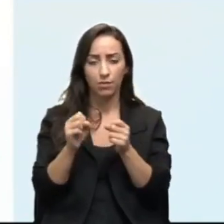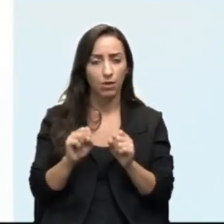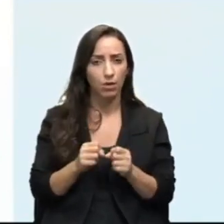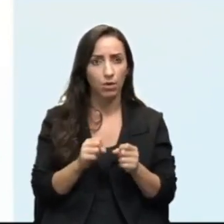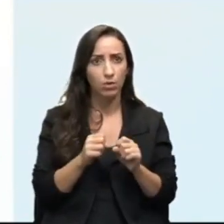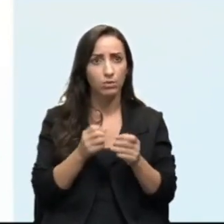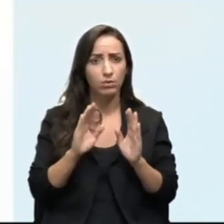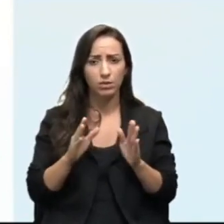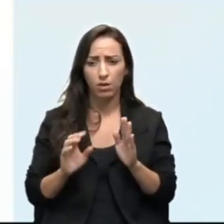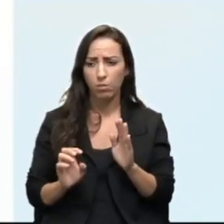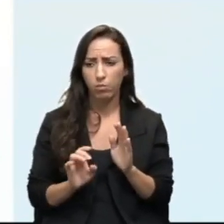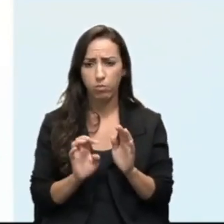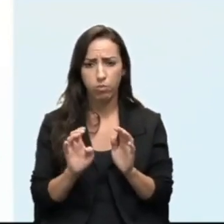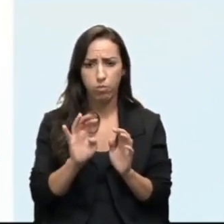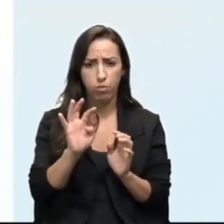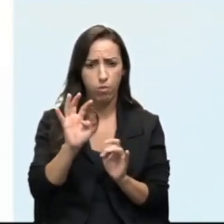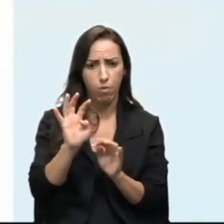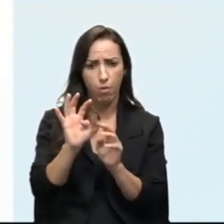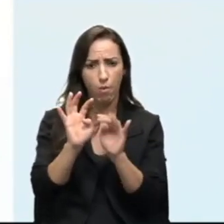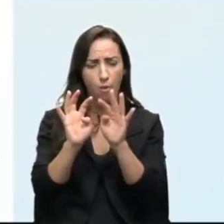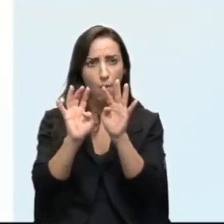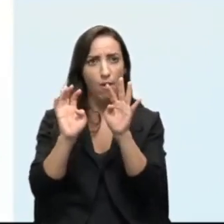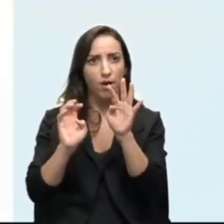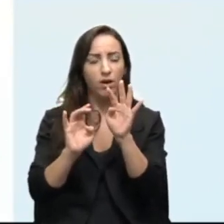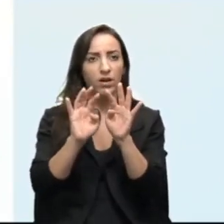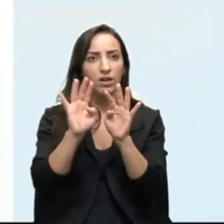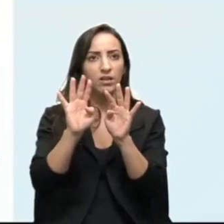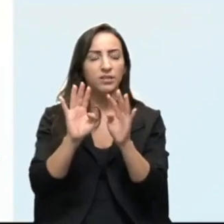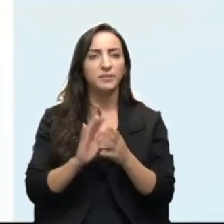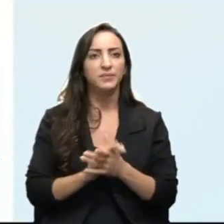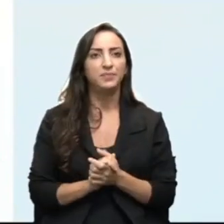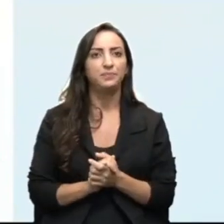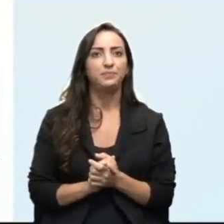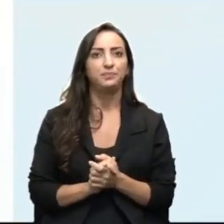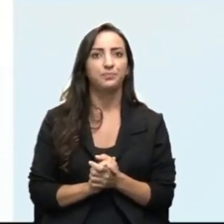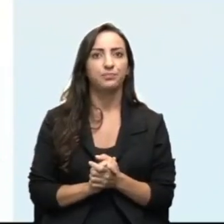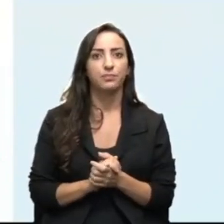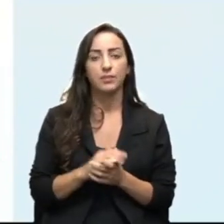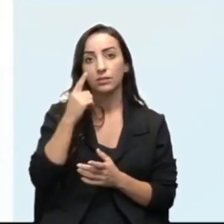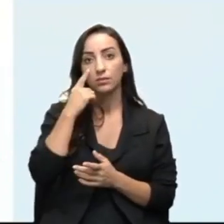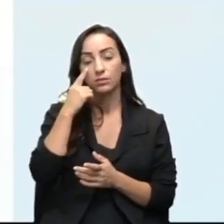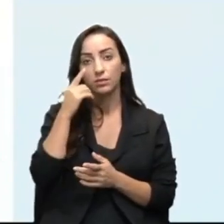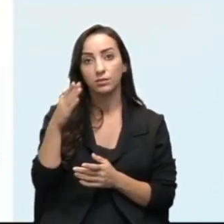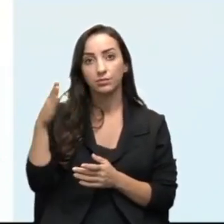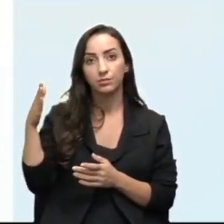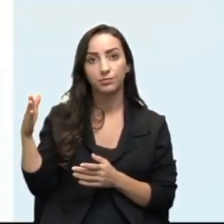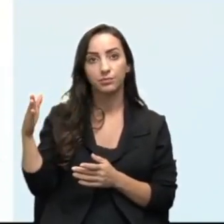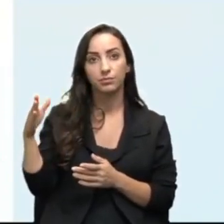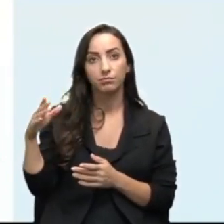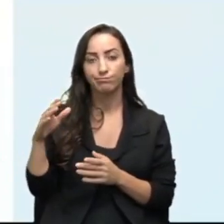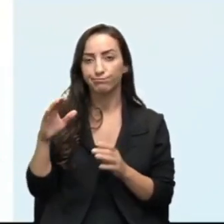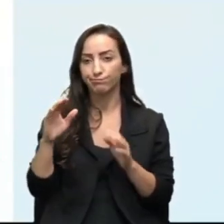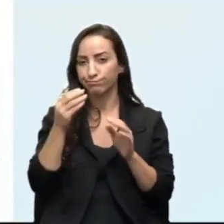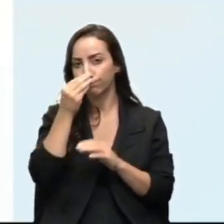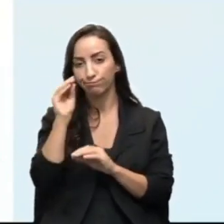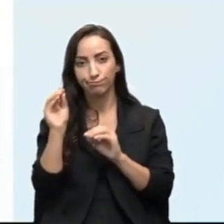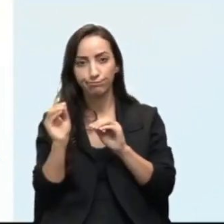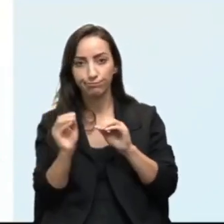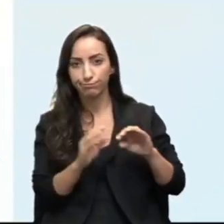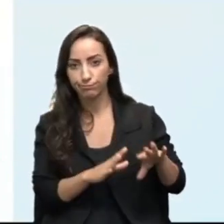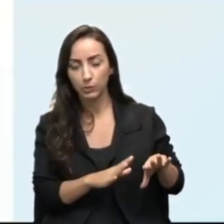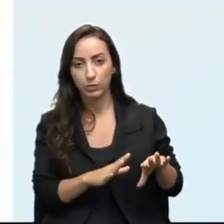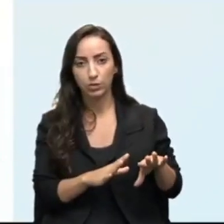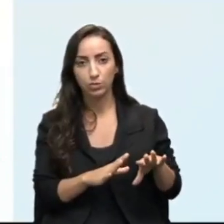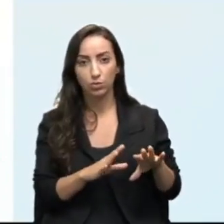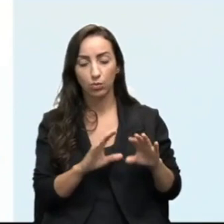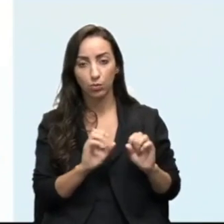estão subindo por essa seção transversal e neste caso aqui nós já dispensamos os